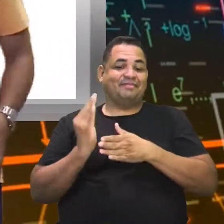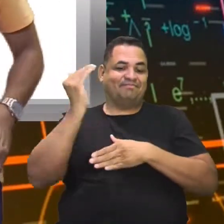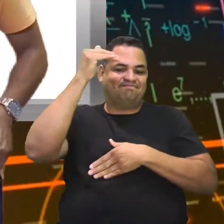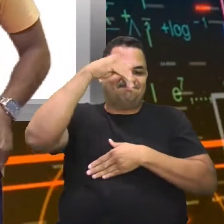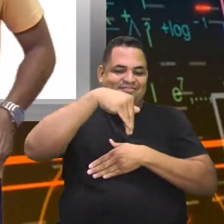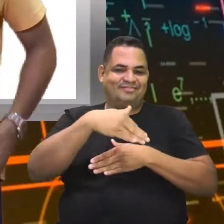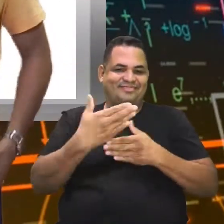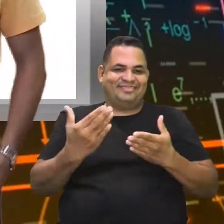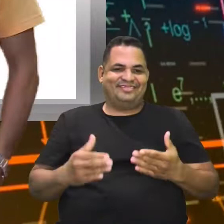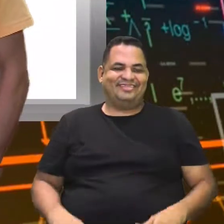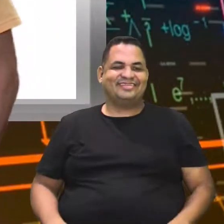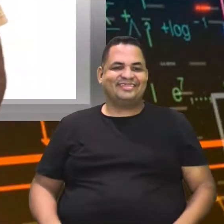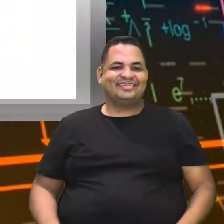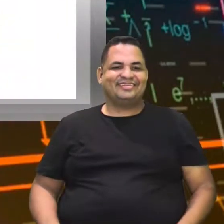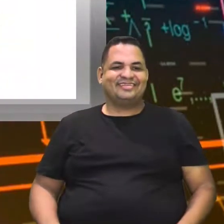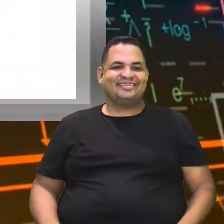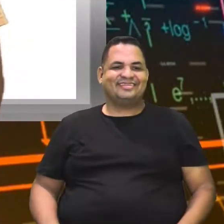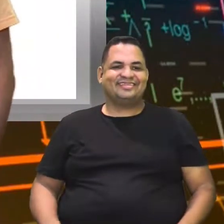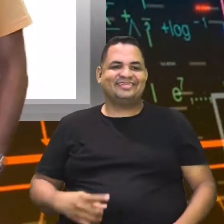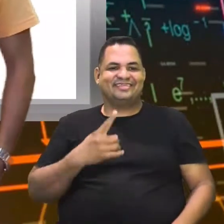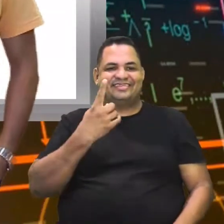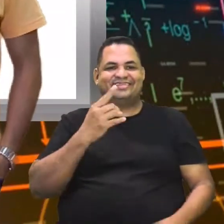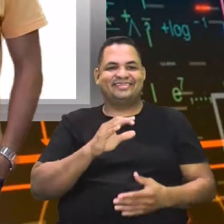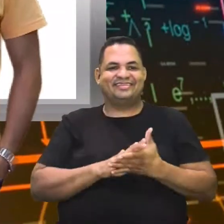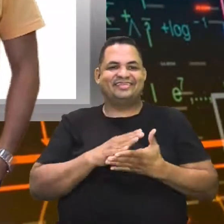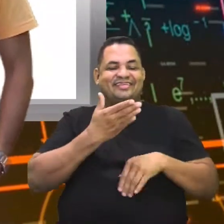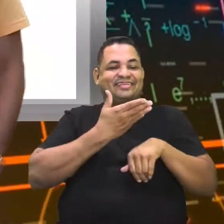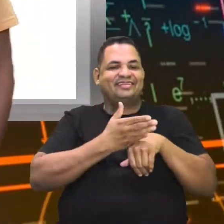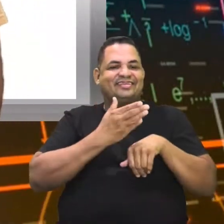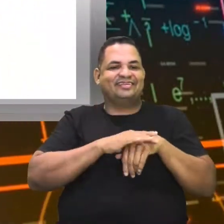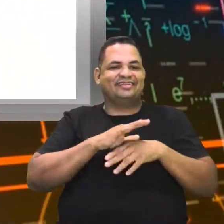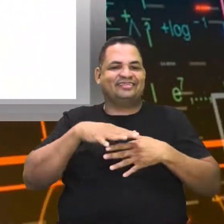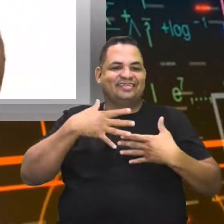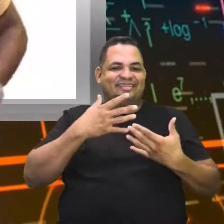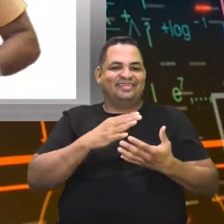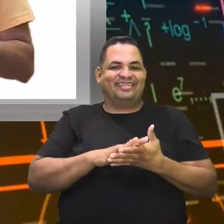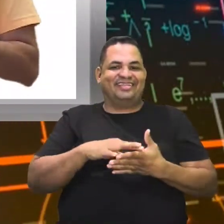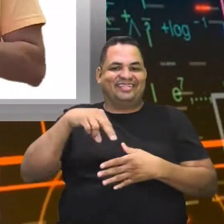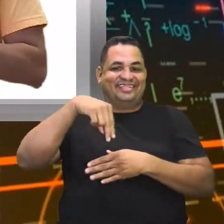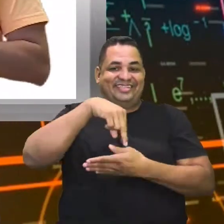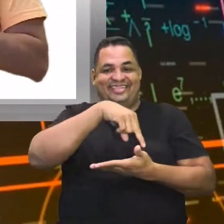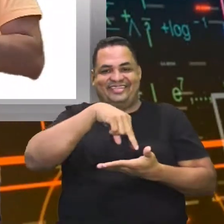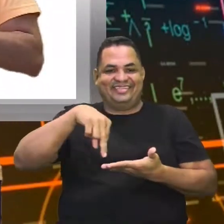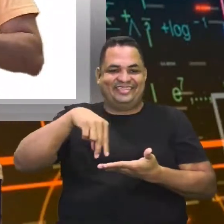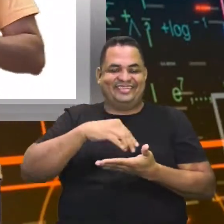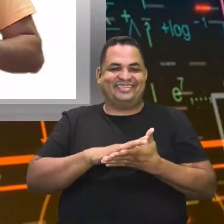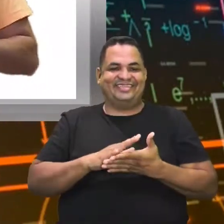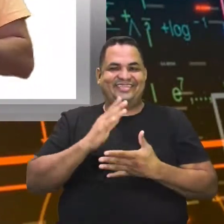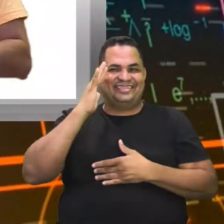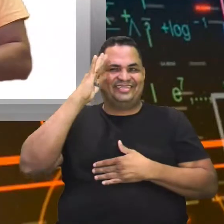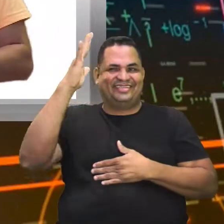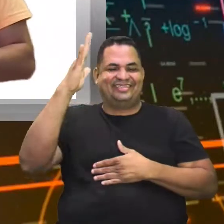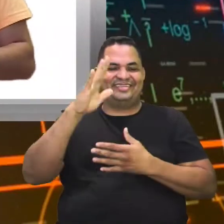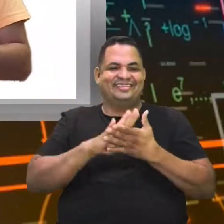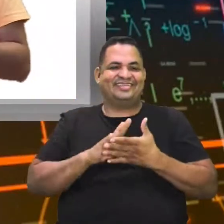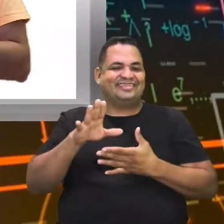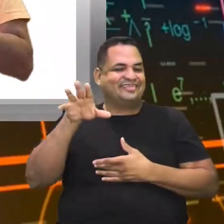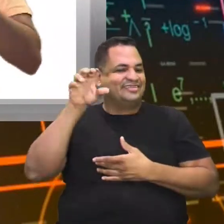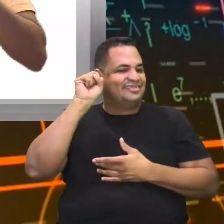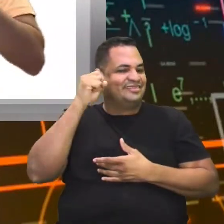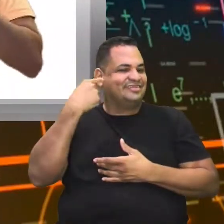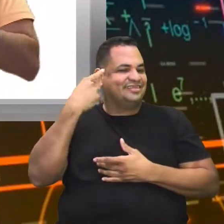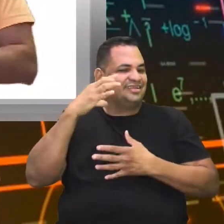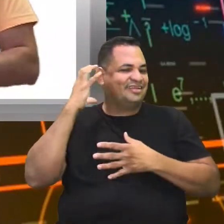assistir o menino jogando bola lá. Mesmo. E esses dias que eles estavam ensaiando quadrilha, fui lá ver também. Imaginei. Eu escutei a música lá, tudo, e